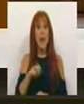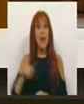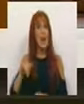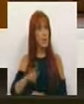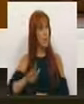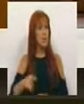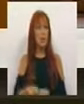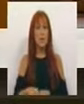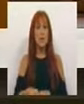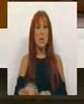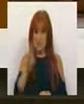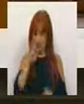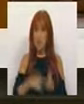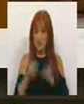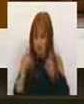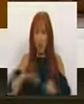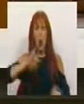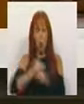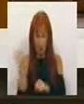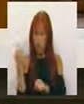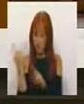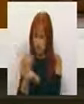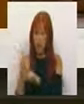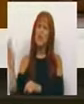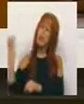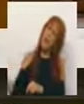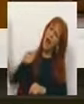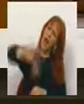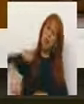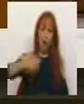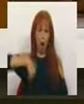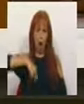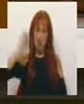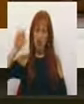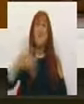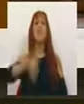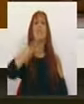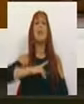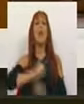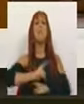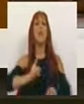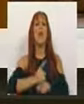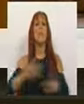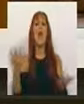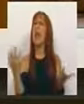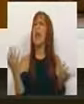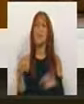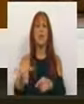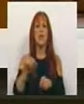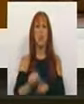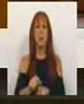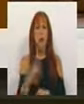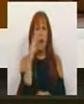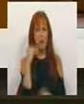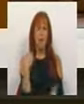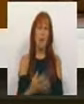isso necessário for outras instituições são chamadas por nós para explicar o porquê destas em situação que